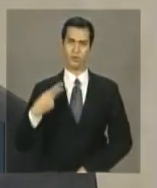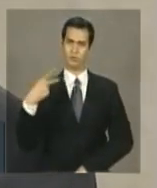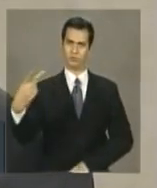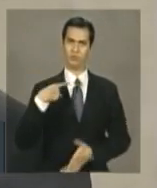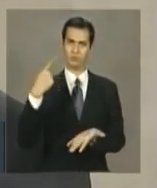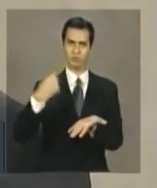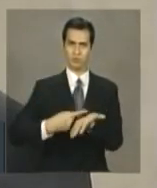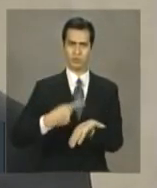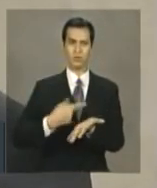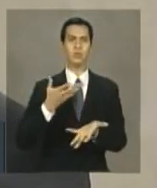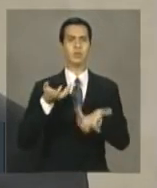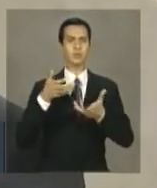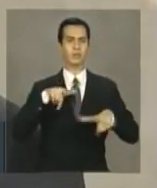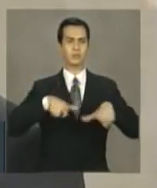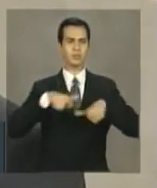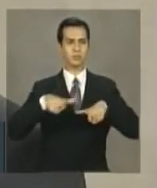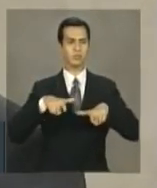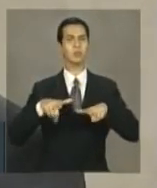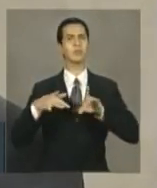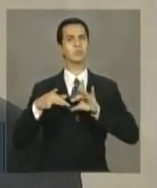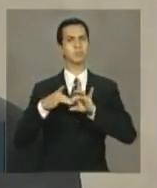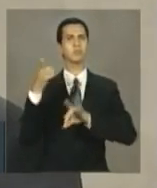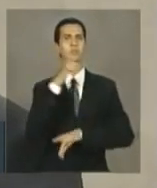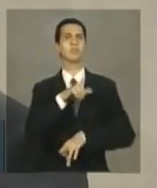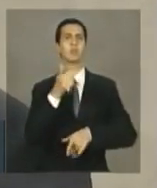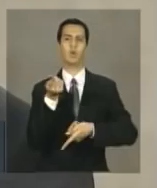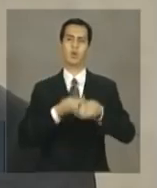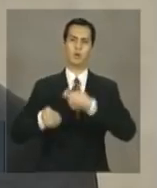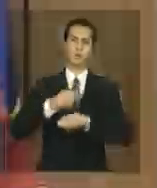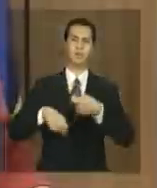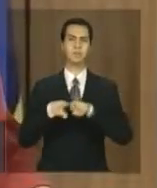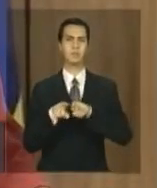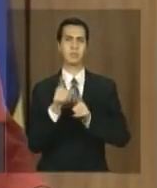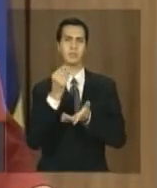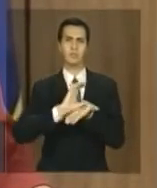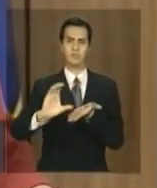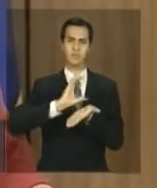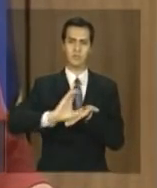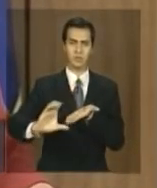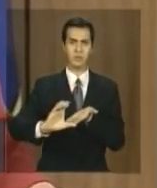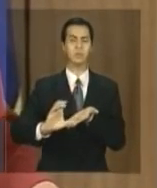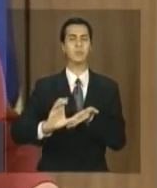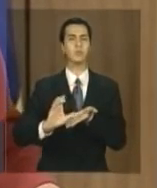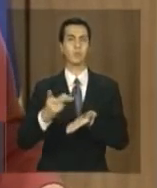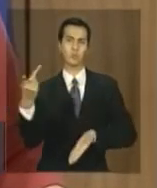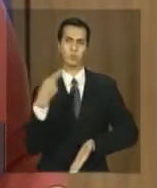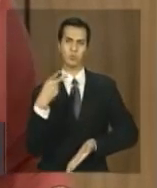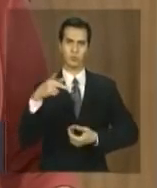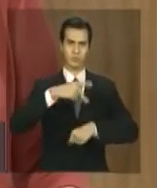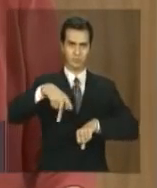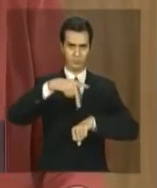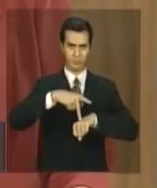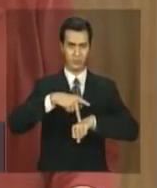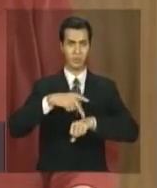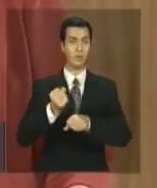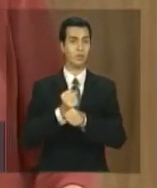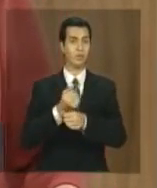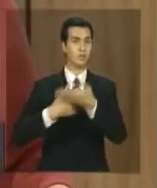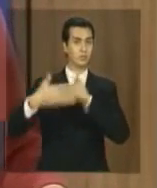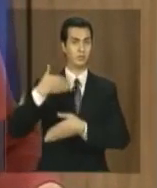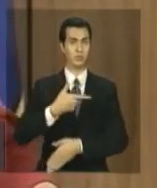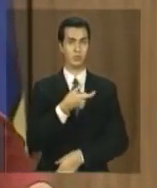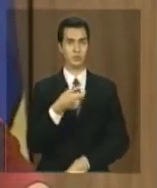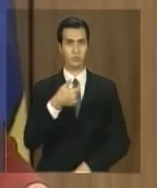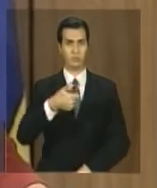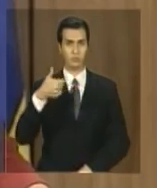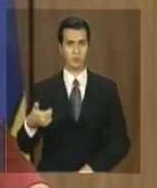para aumentar o fluxo de comércio e investimentos entre a Finlândia e o Brasil. Em 2011, alcançamos